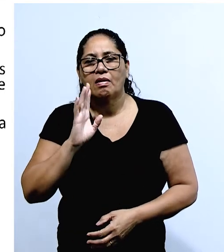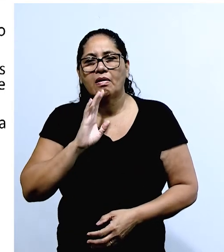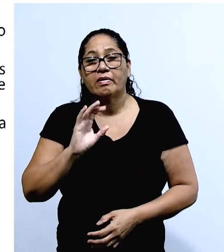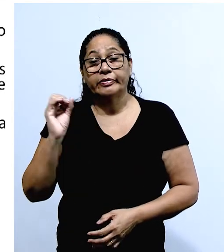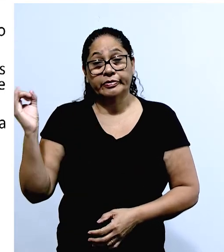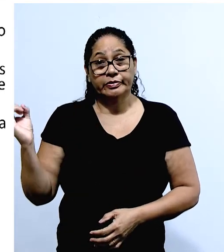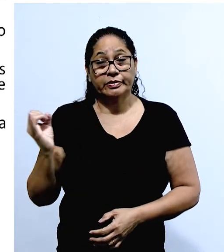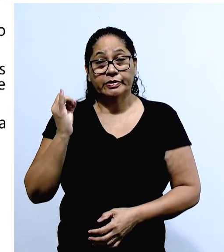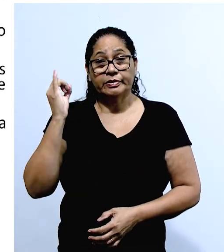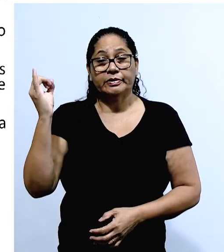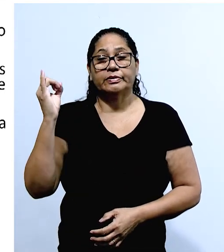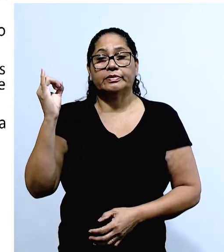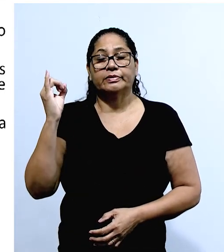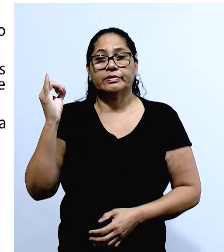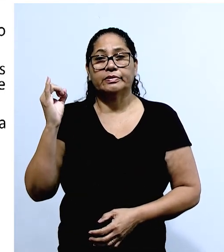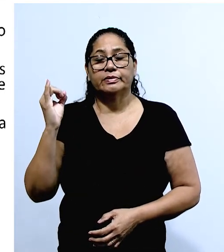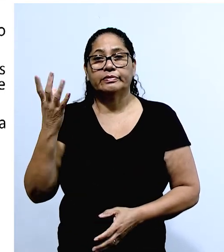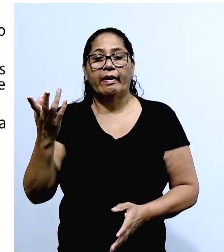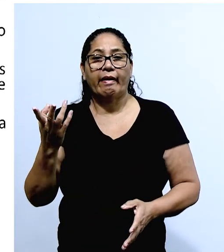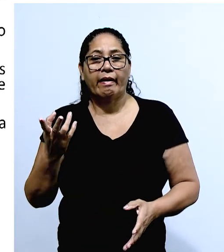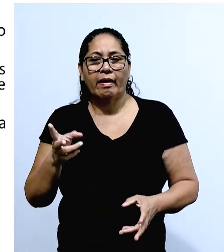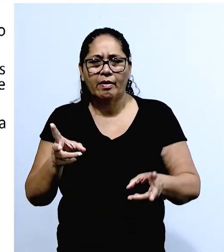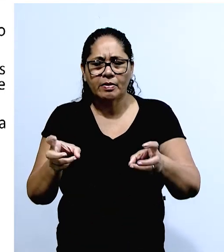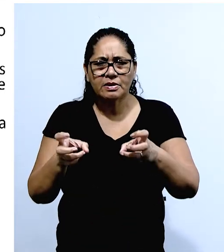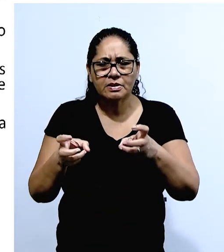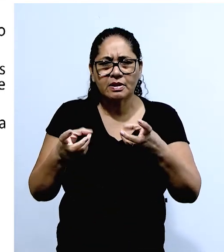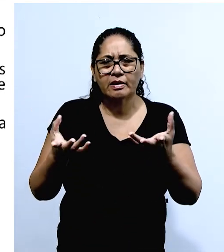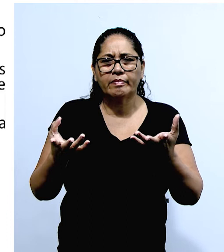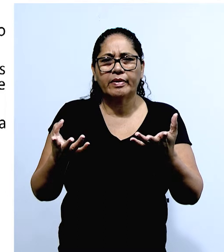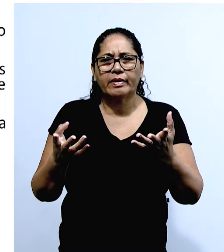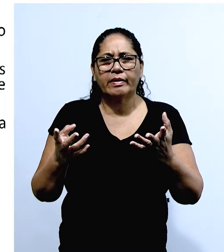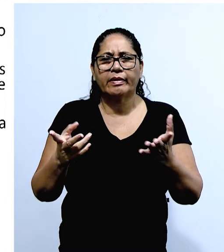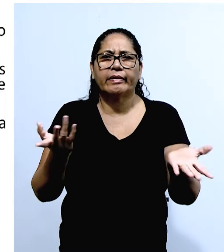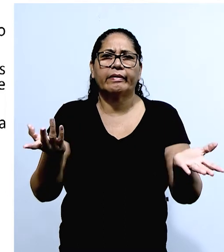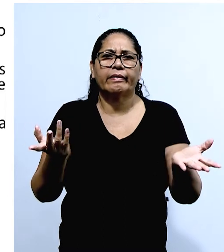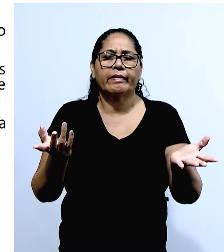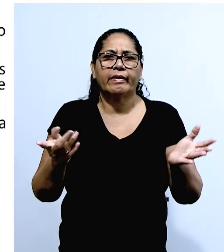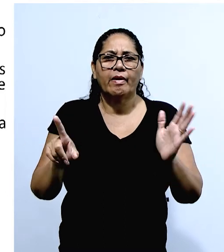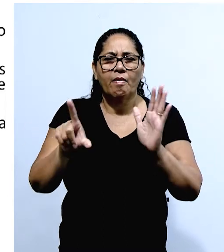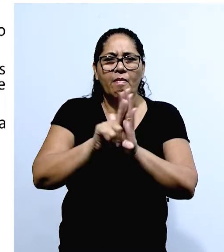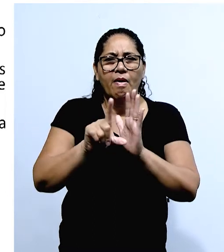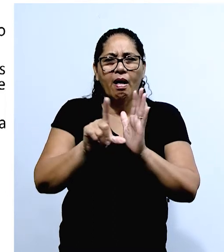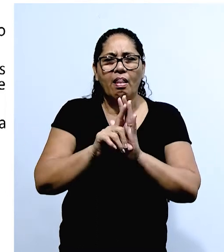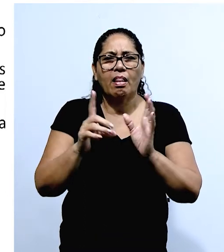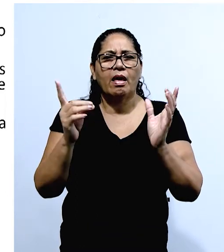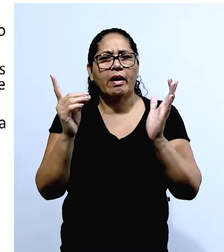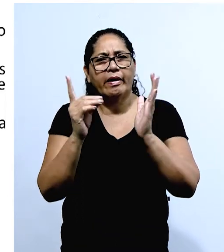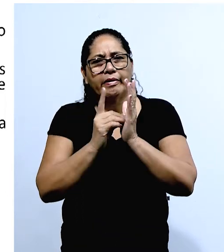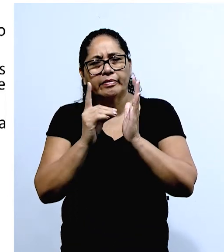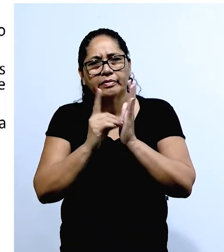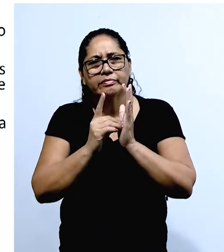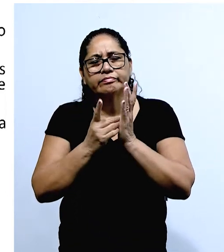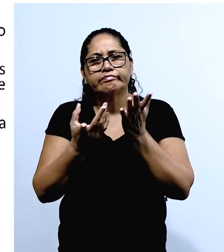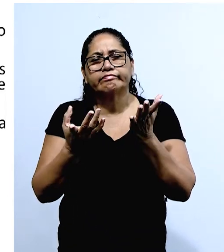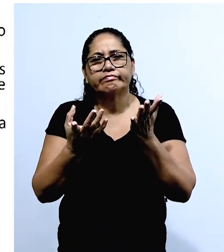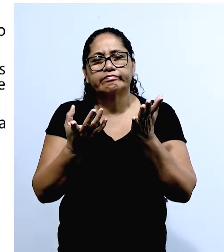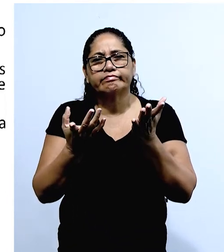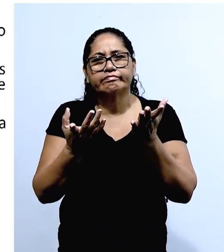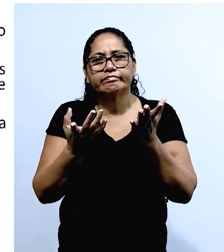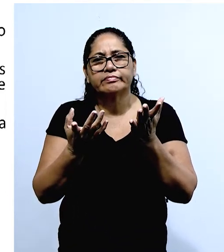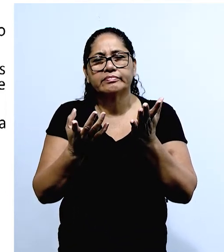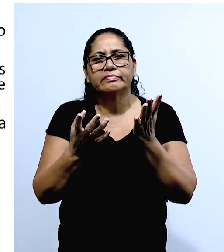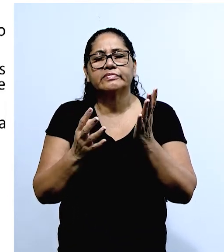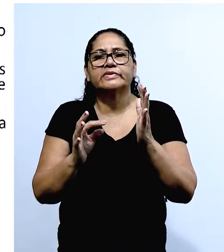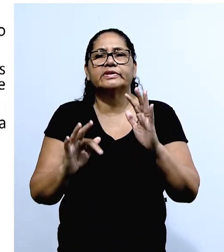É importante sempre identificar portaria, resolução, alguma lei, algum decreto que vai definir isso de maneira